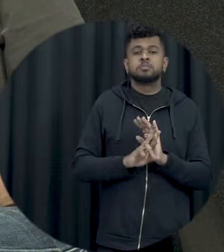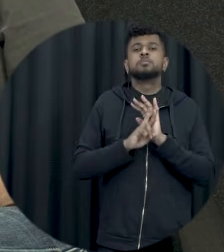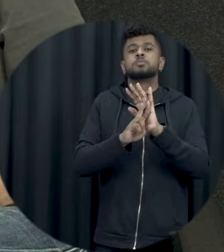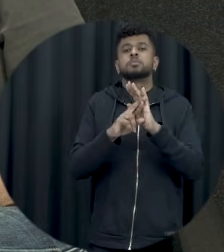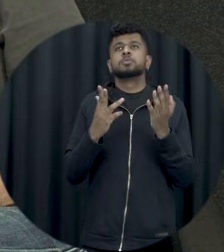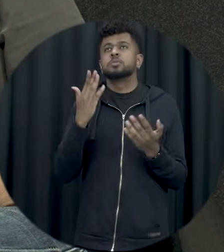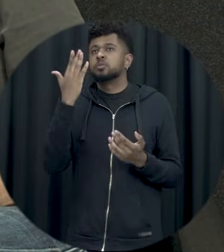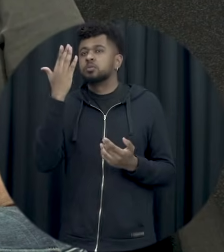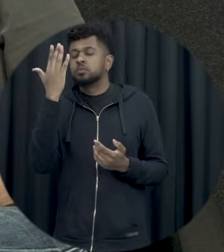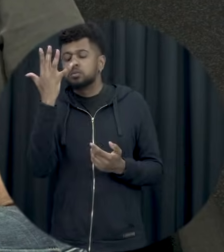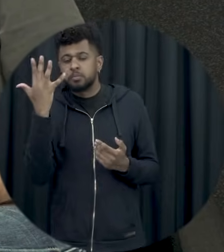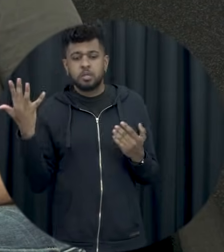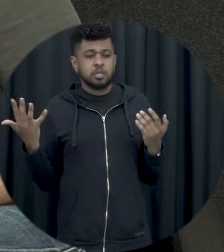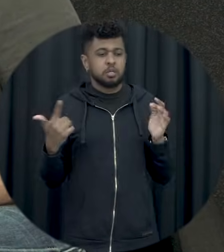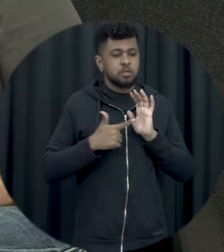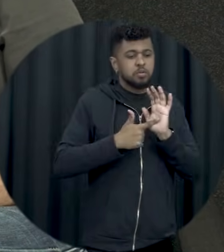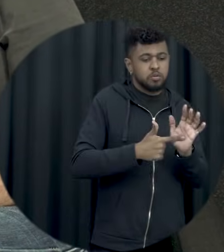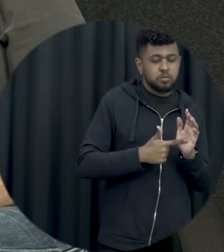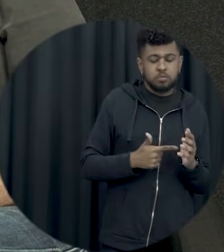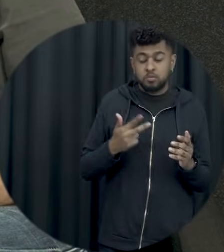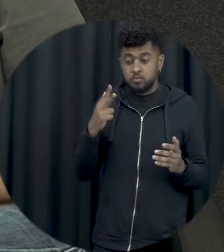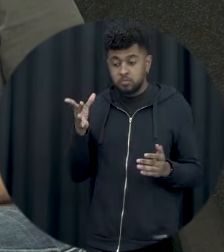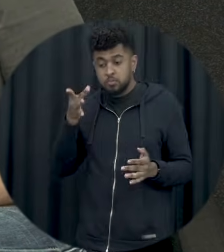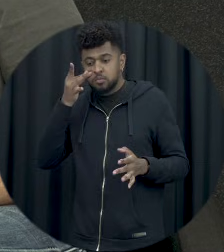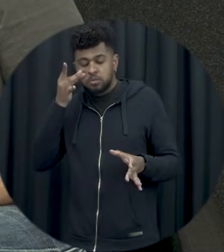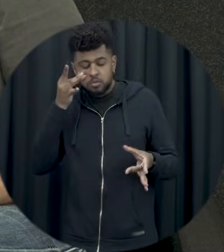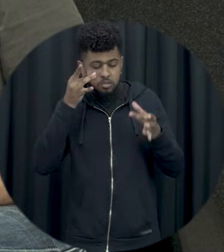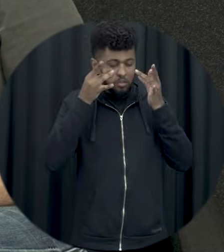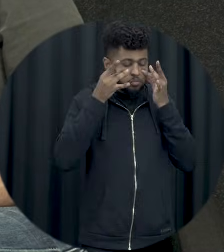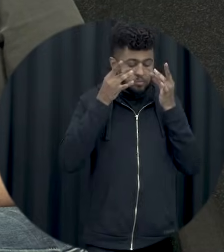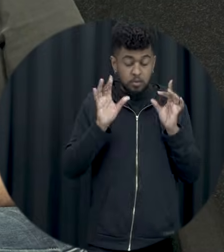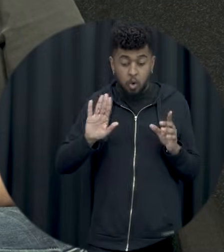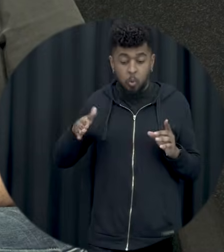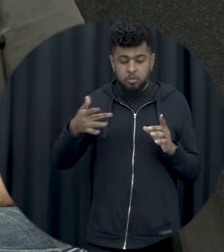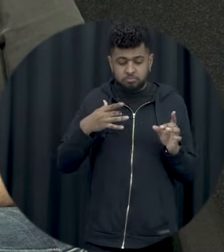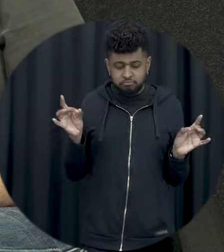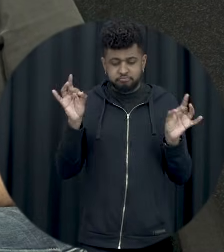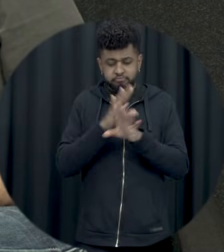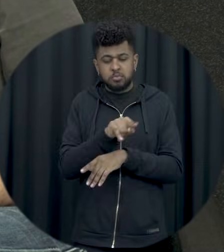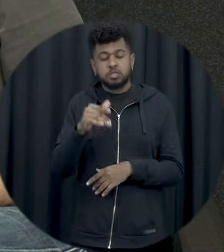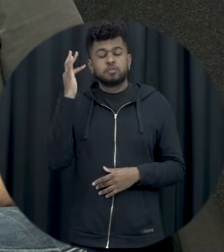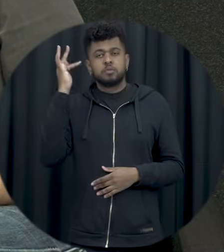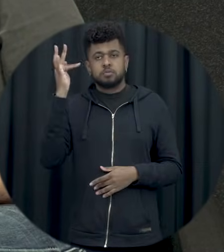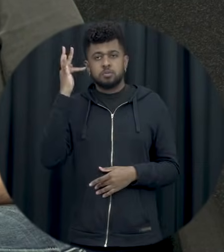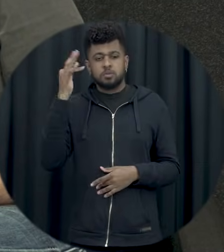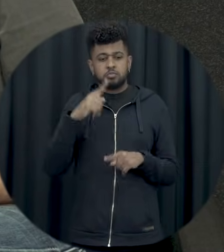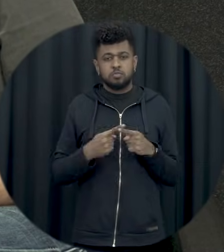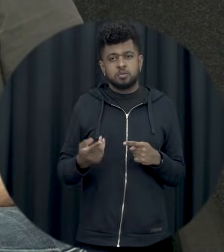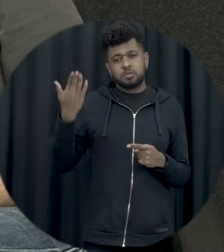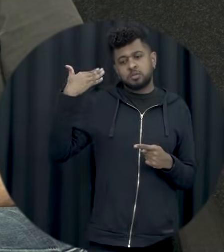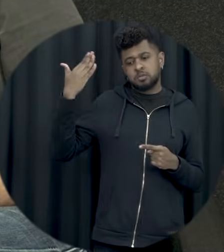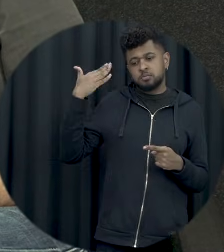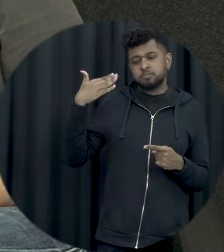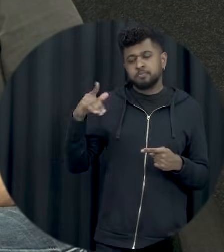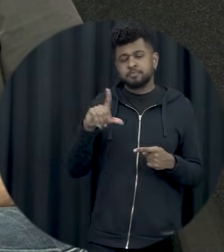espelham ou testemunham, né? E aí, quando eu terminei essa graduação, até por questões que naquela época, repito, meados dos